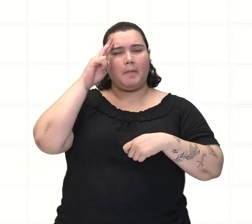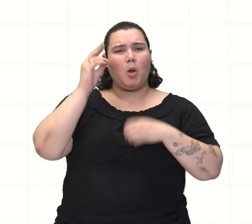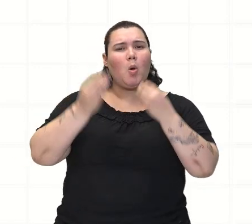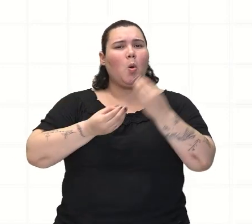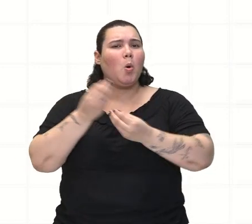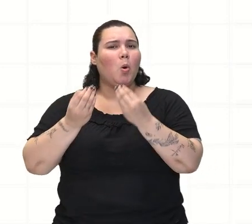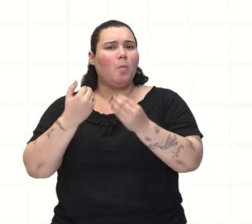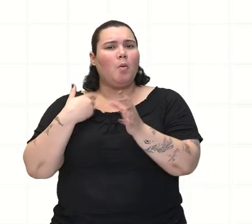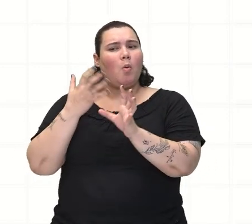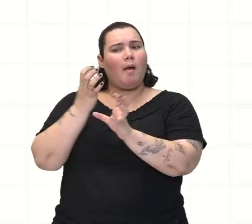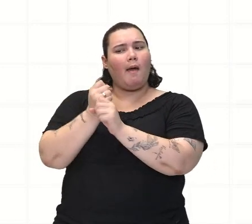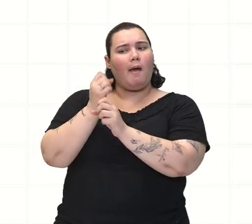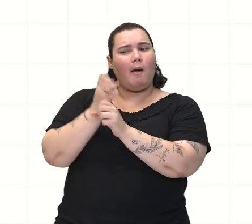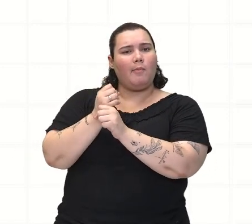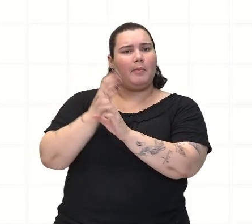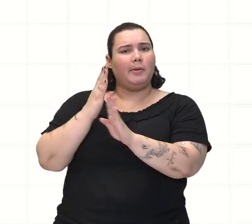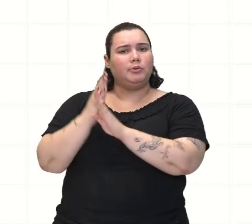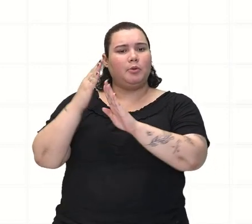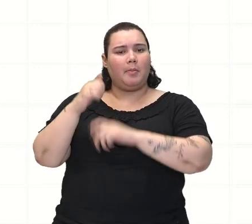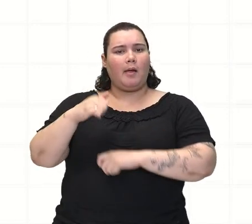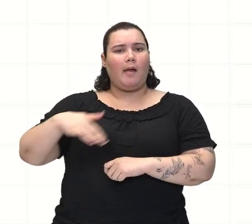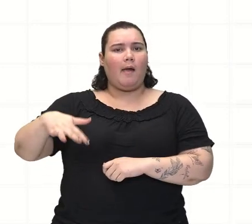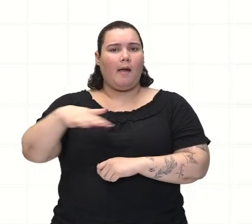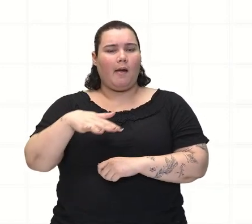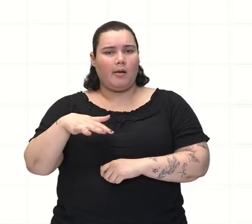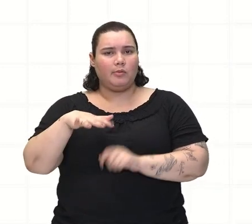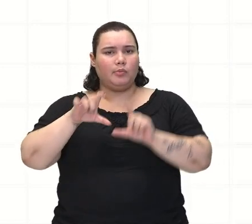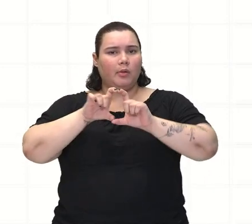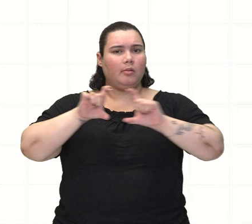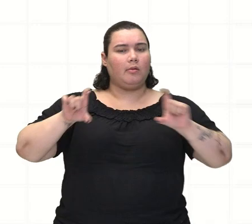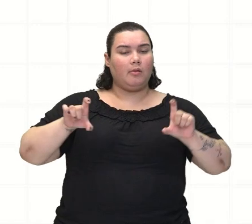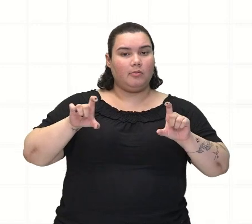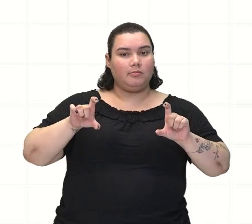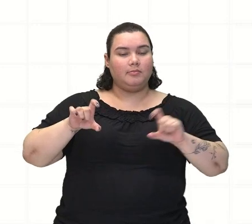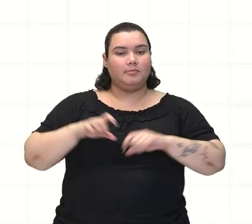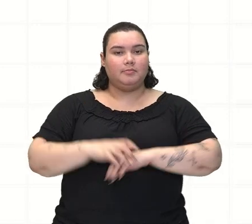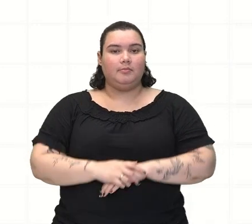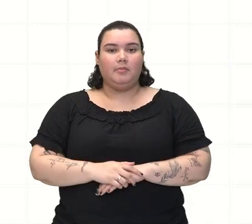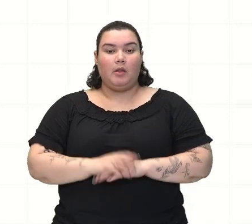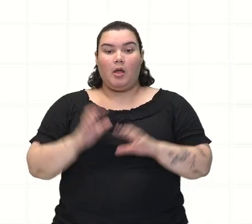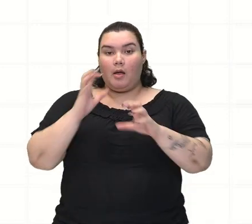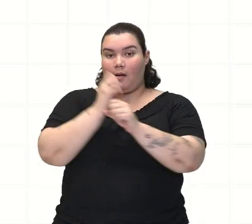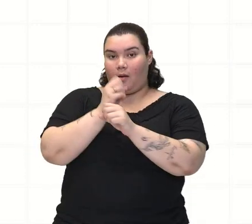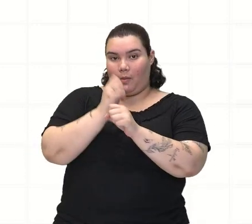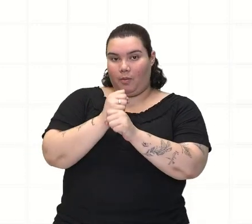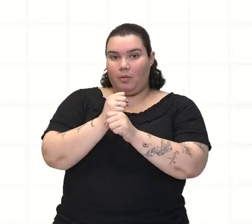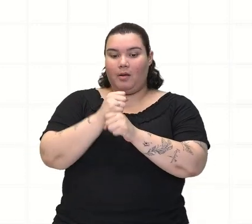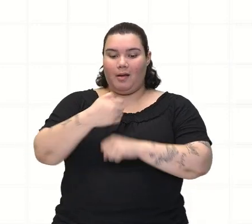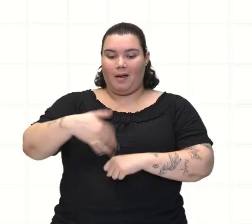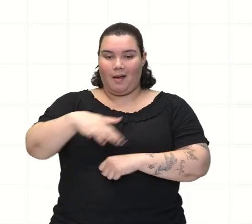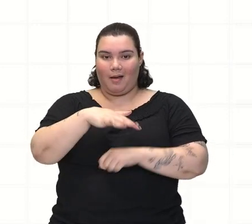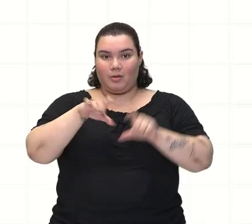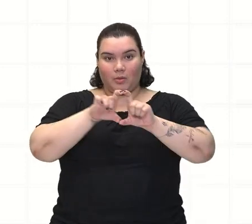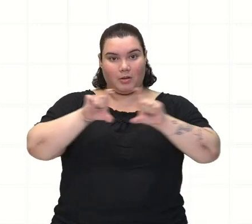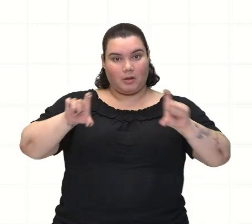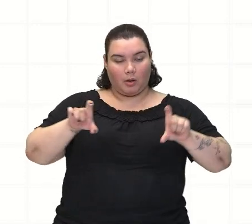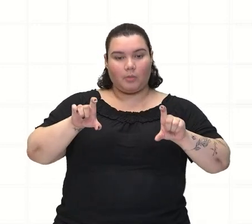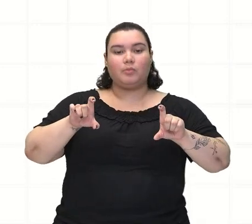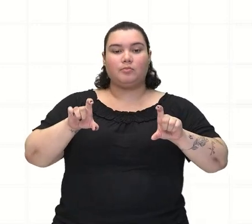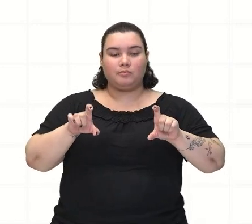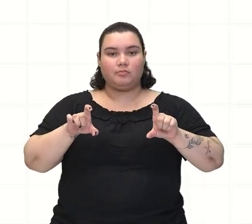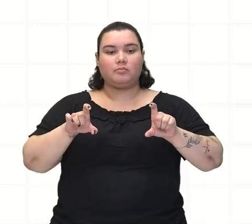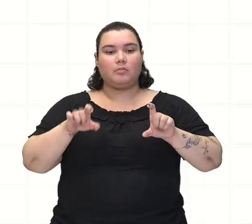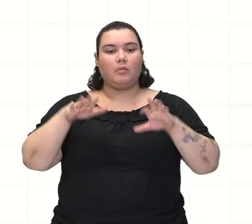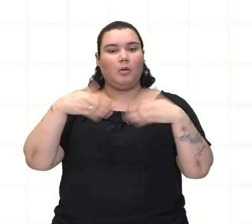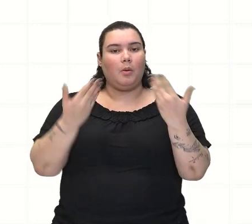Como que eu calculo a área de um retângulo. Então, para calcular a área do retângulo, né, a área